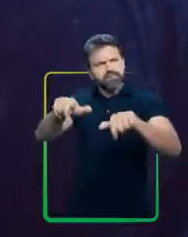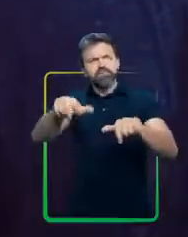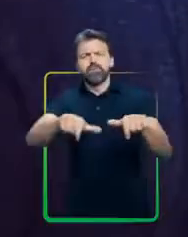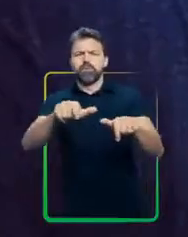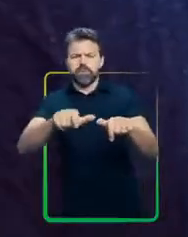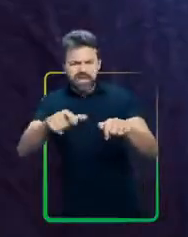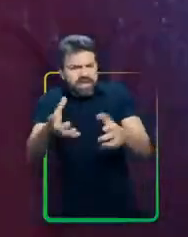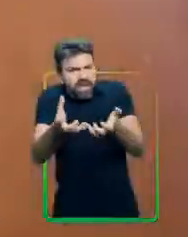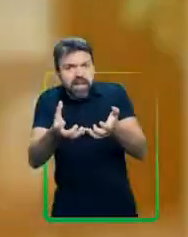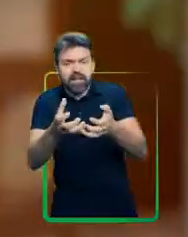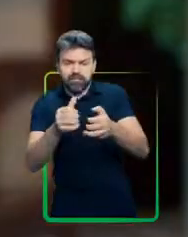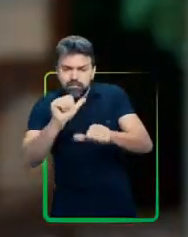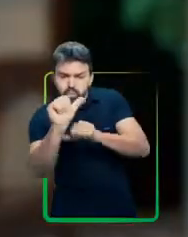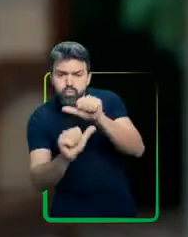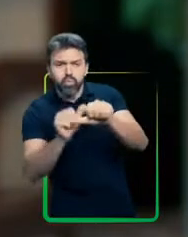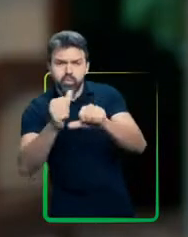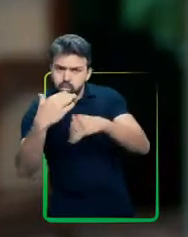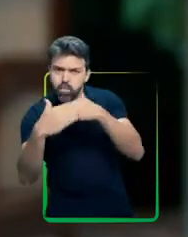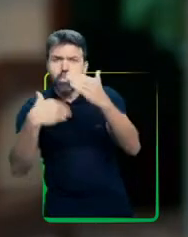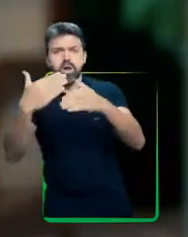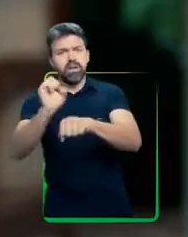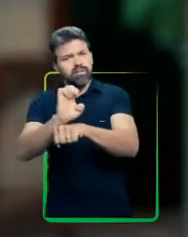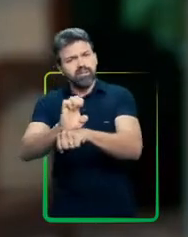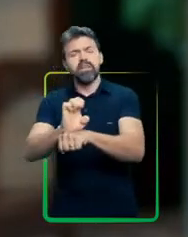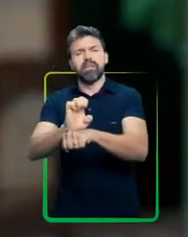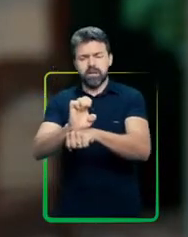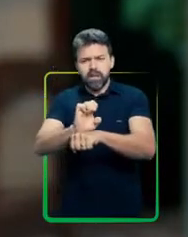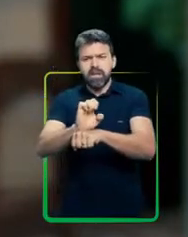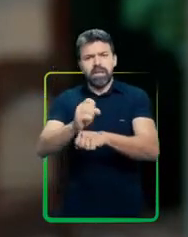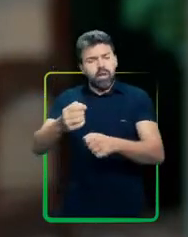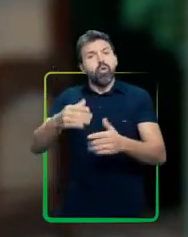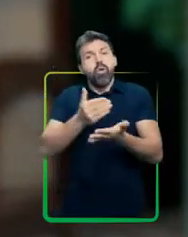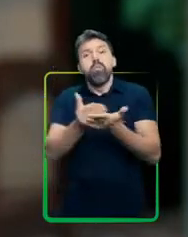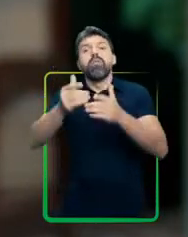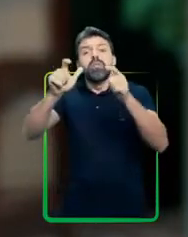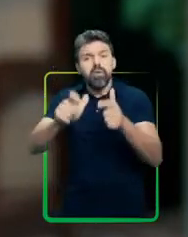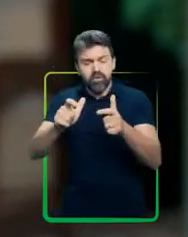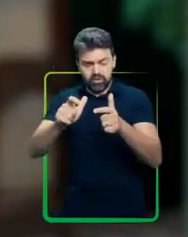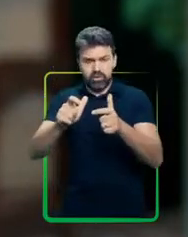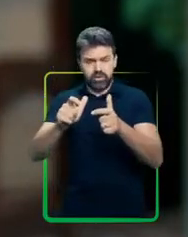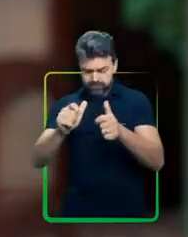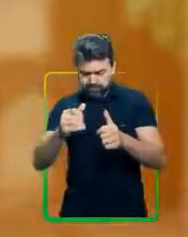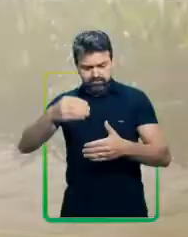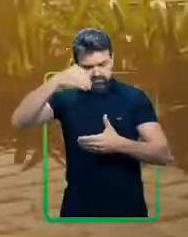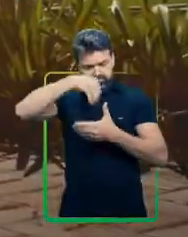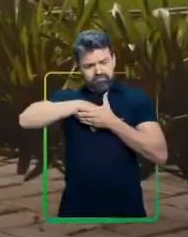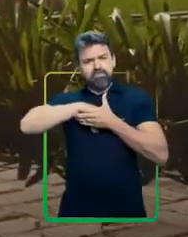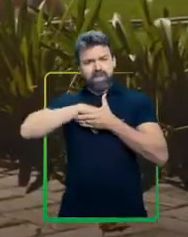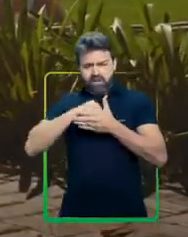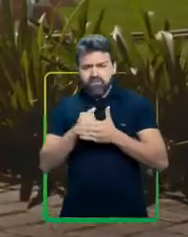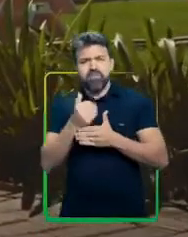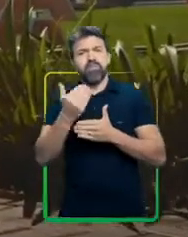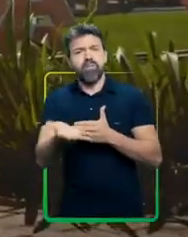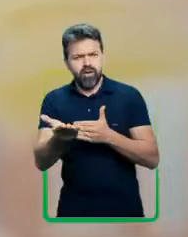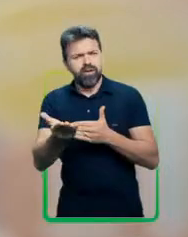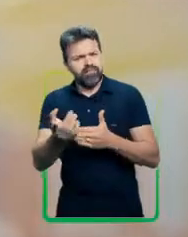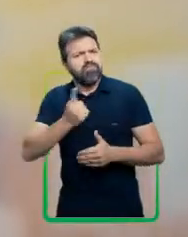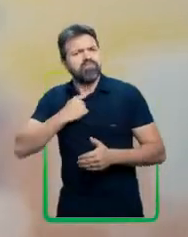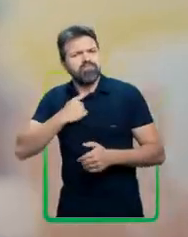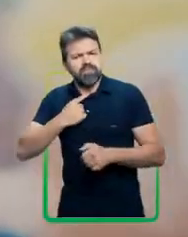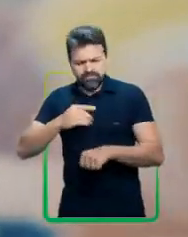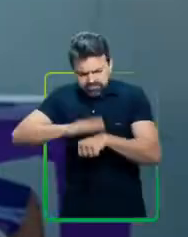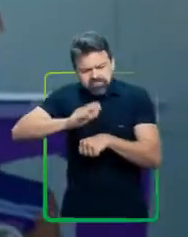de uma mudança. E essa mudança precisa acontecer de dentro para fora, com vontade de